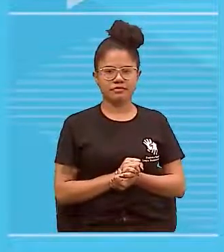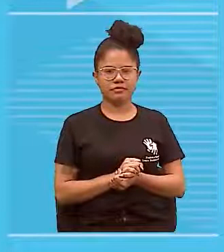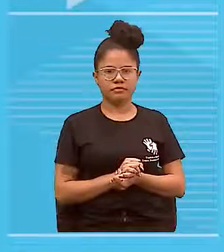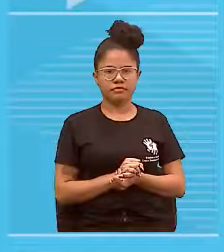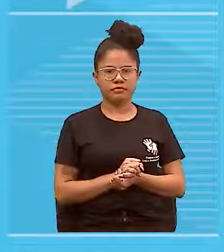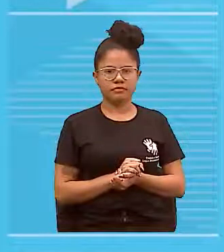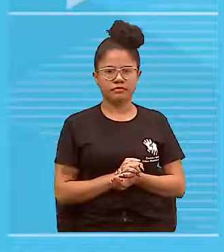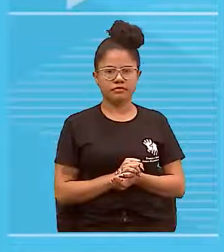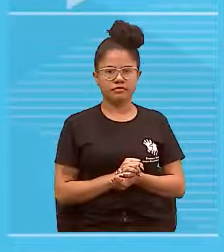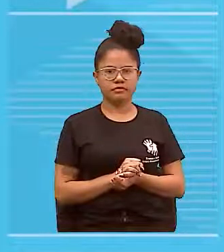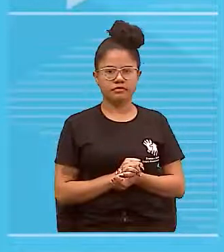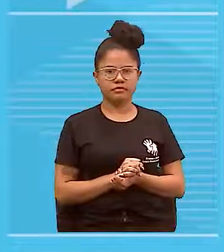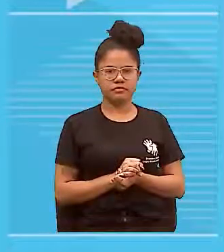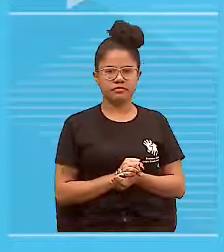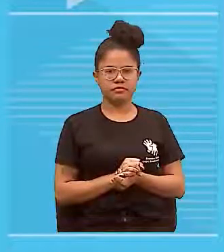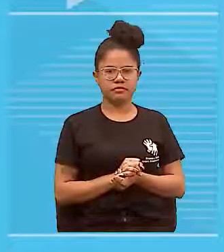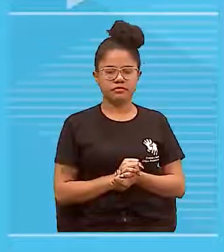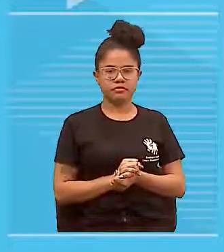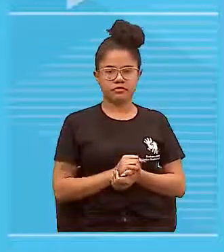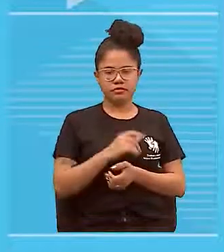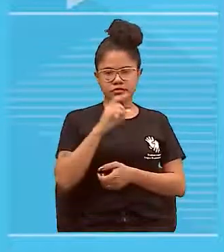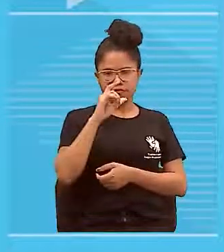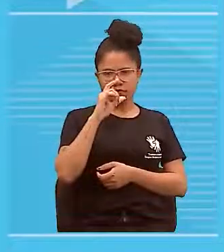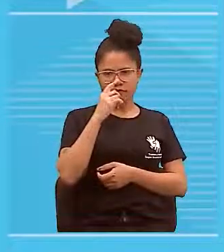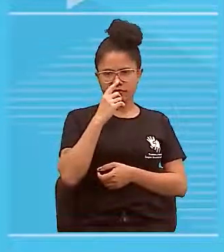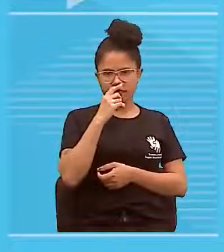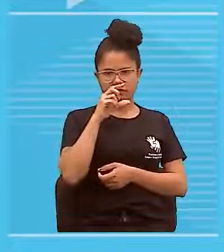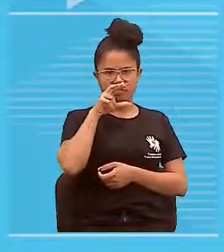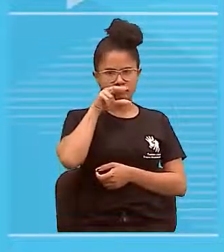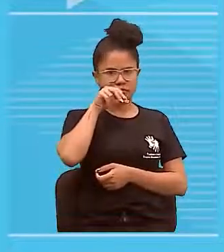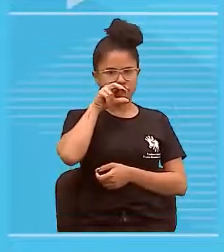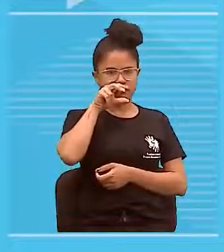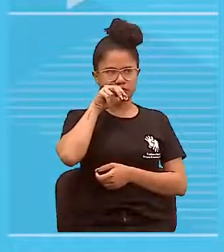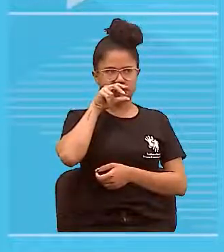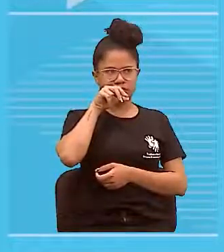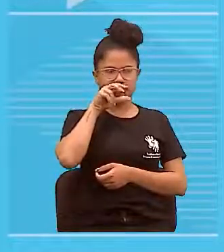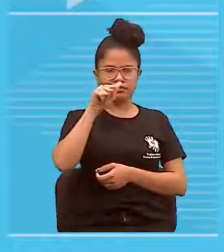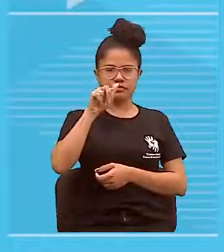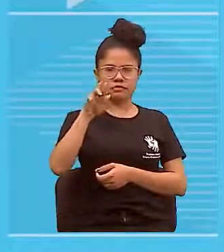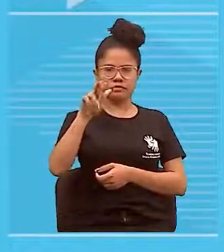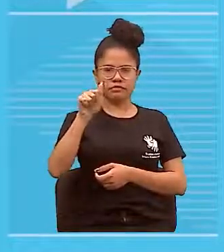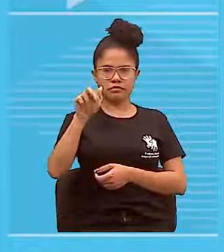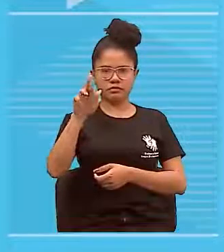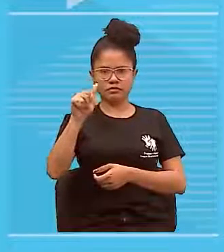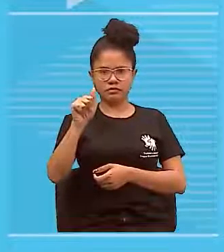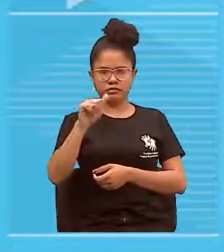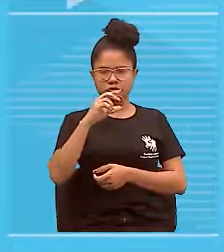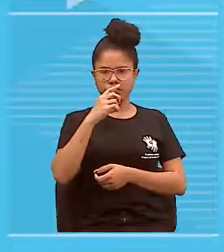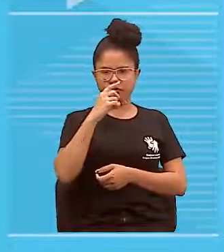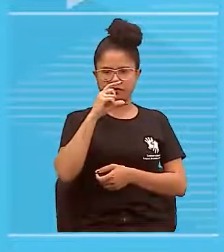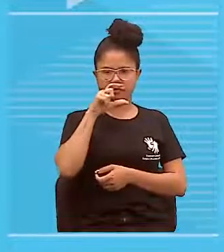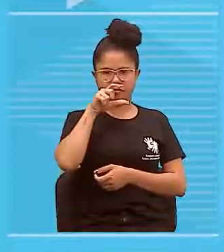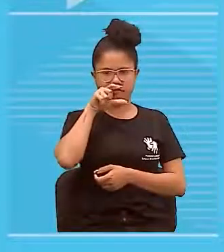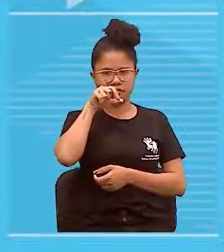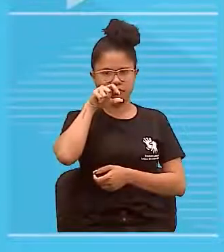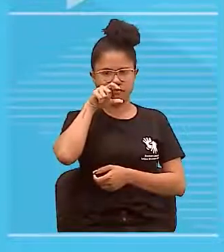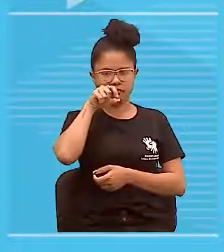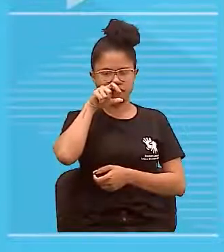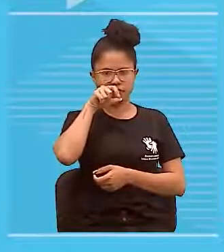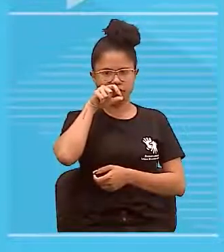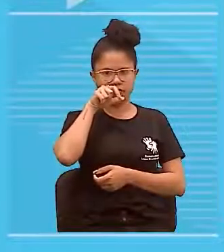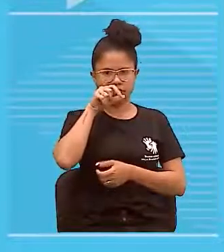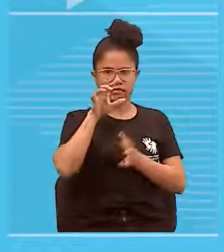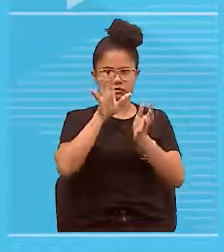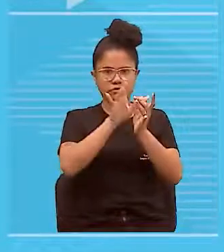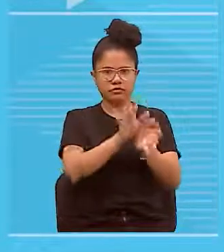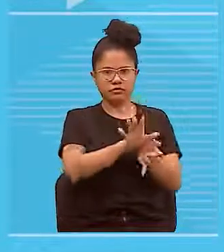as araras. Arara, eu sei onde é que eu vou encontrar a arara com seus ninhos. Geralmente elas gostam de paredões, né? Rochosos,